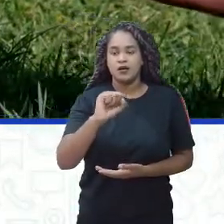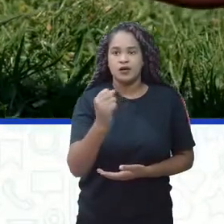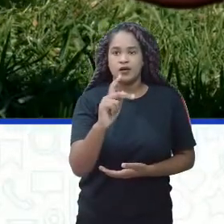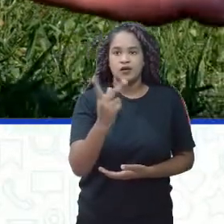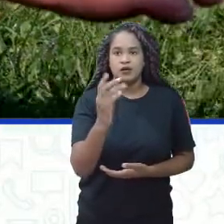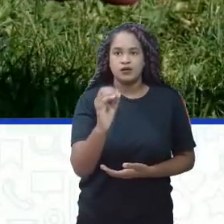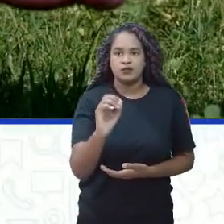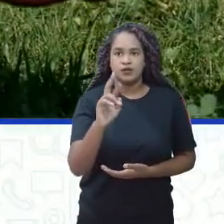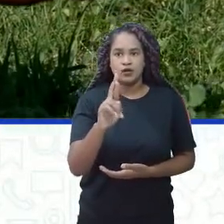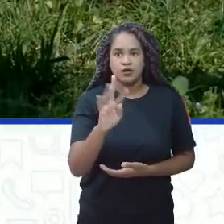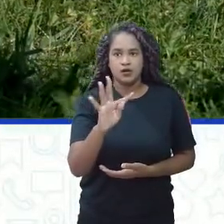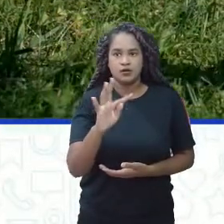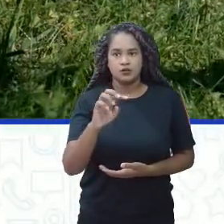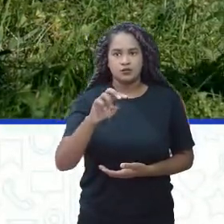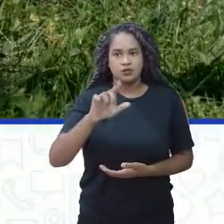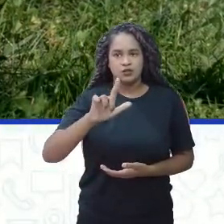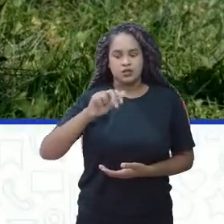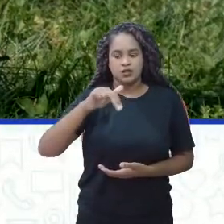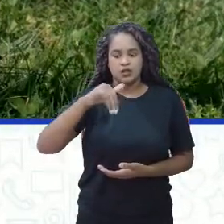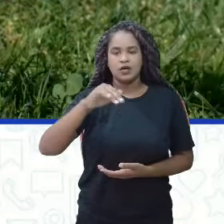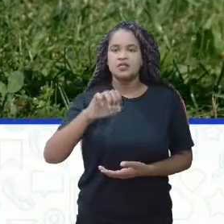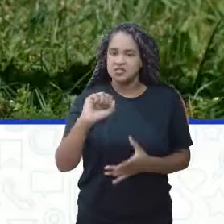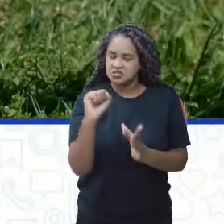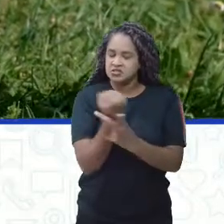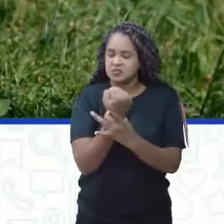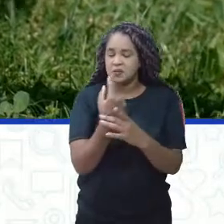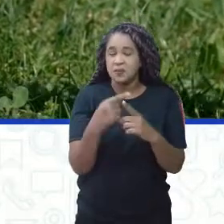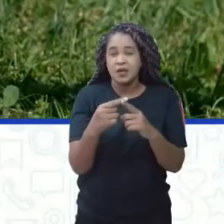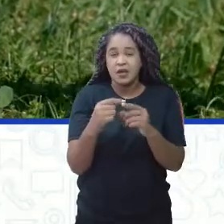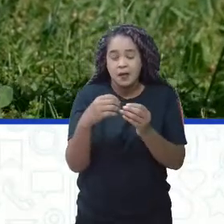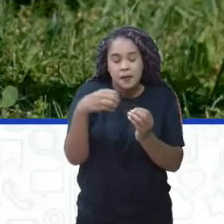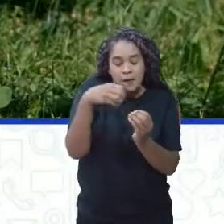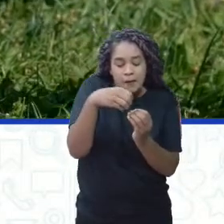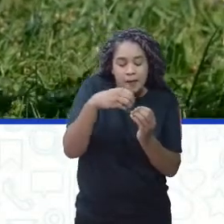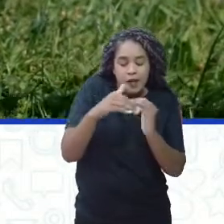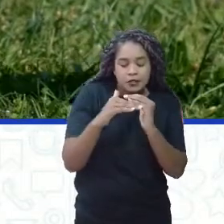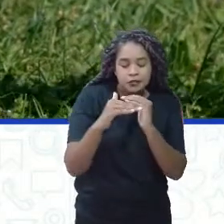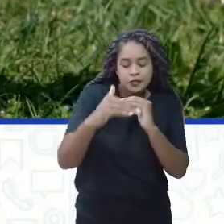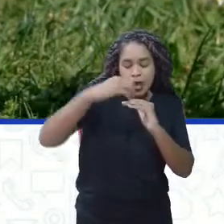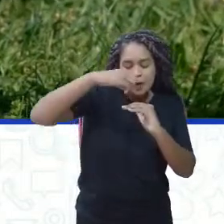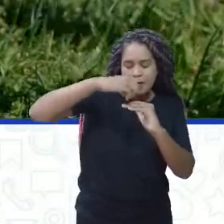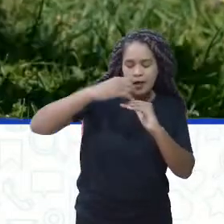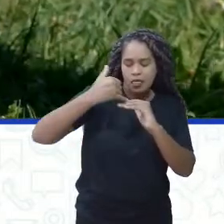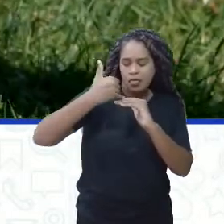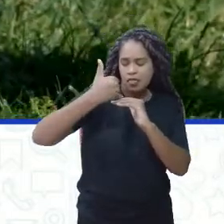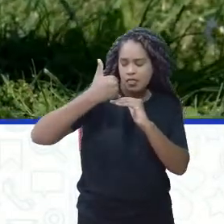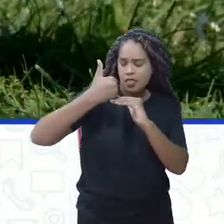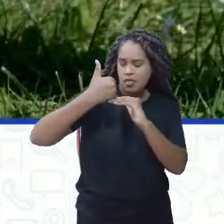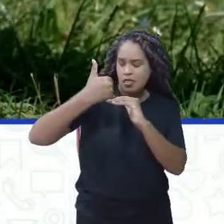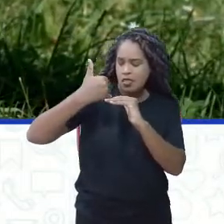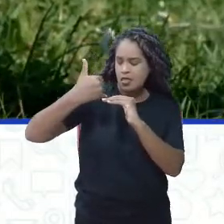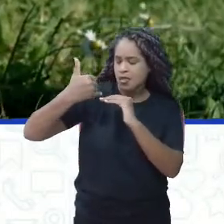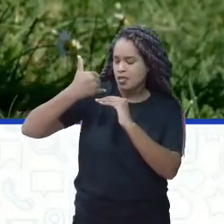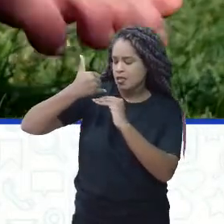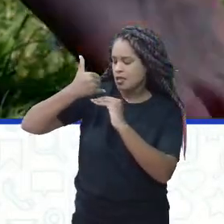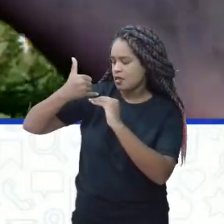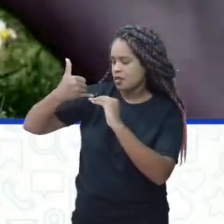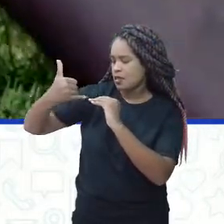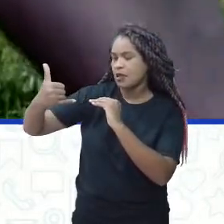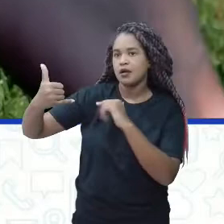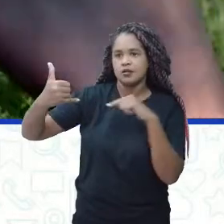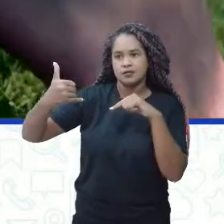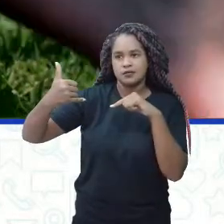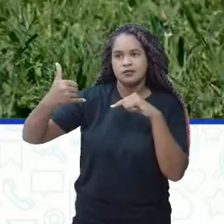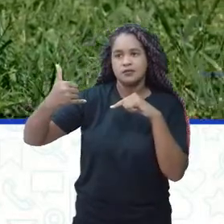mais segura, já que a fita é colocada em nível baixo e com as ancoragens próximas. Lembra que tem outra modalidade que também é próxima,